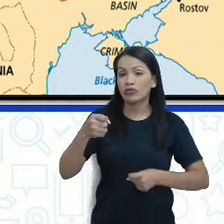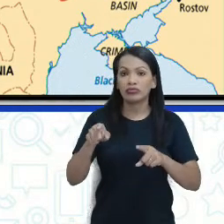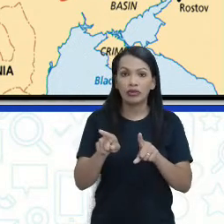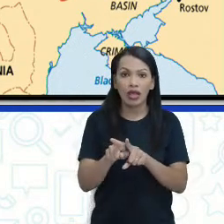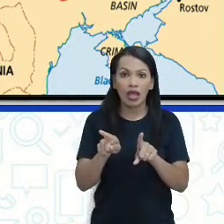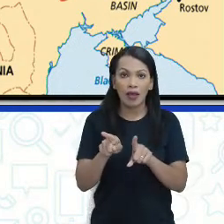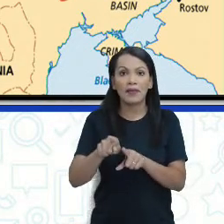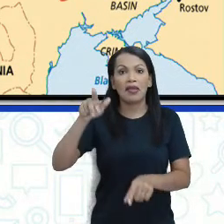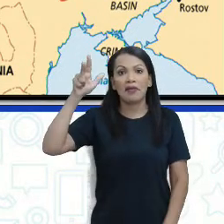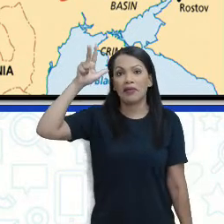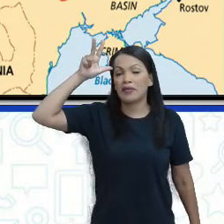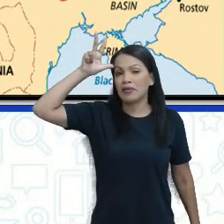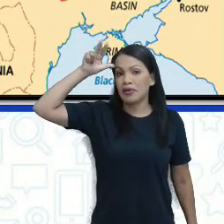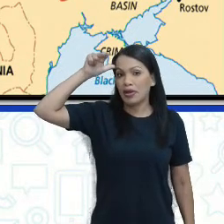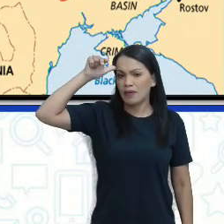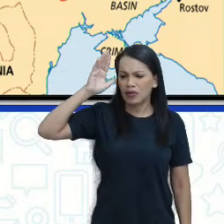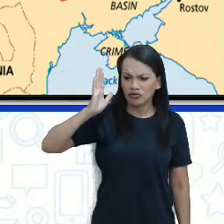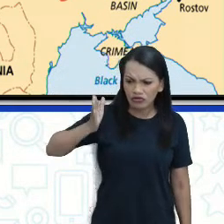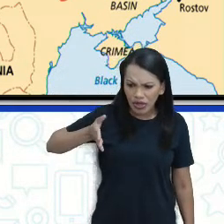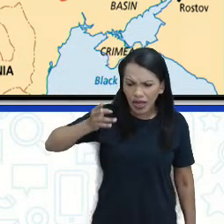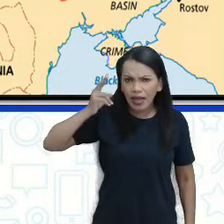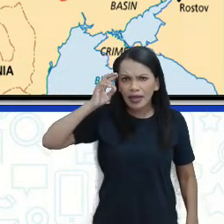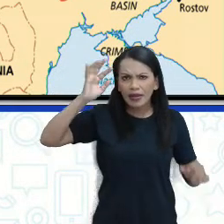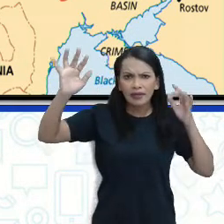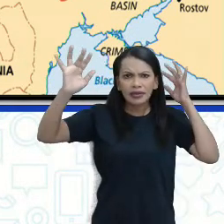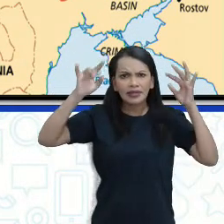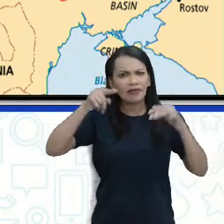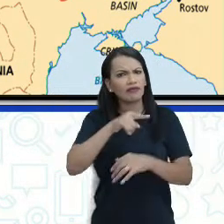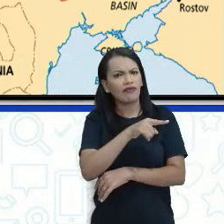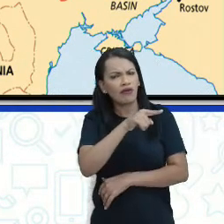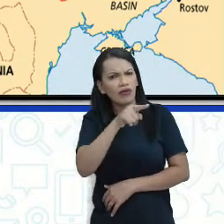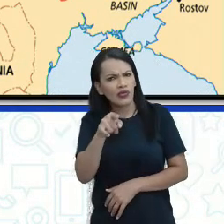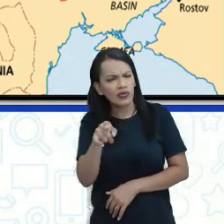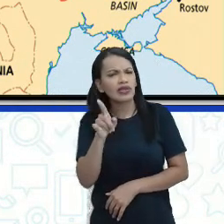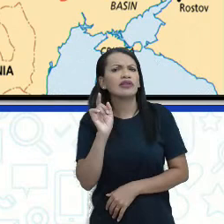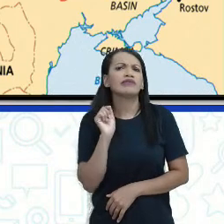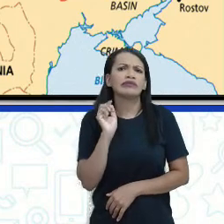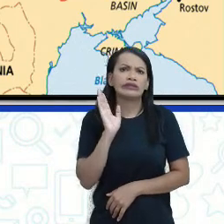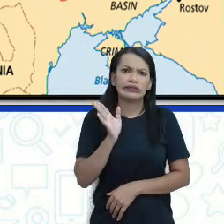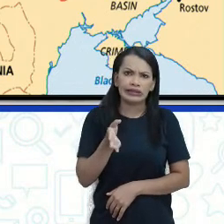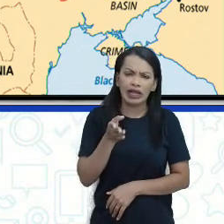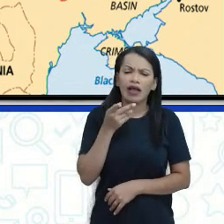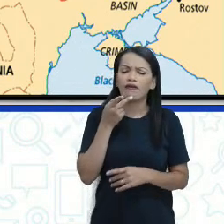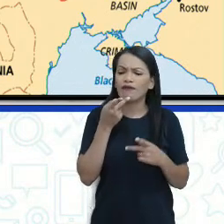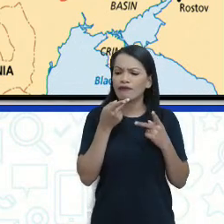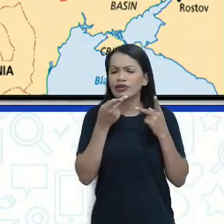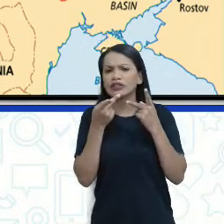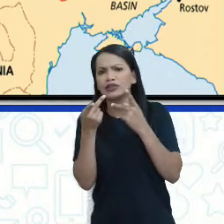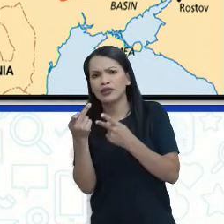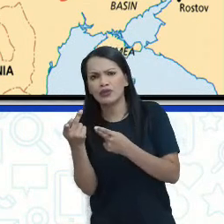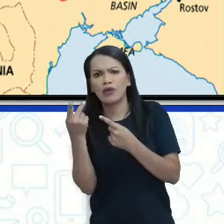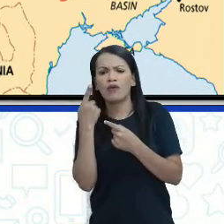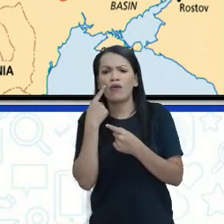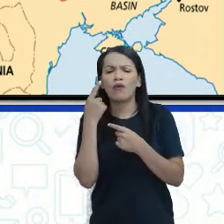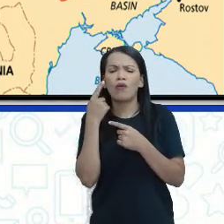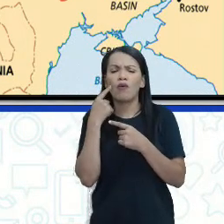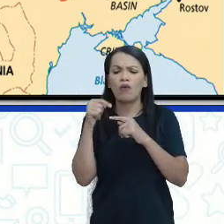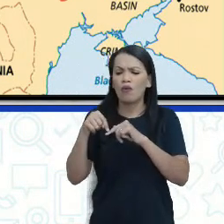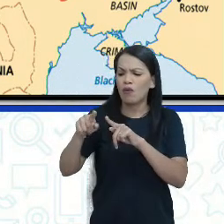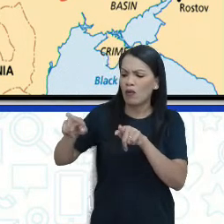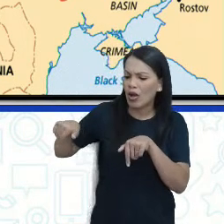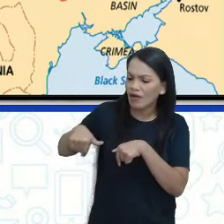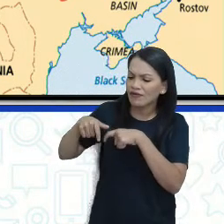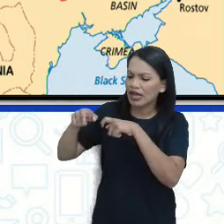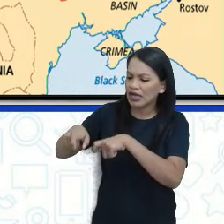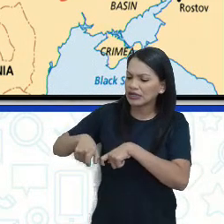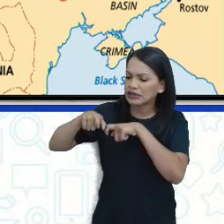cavalos. Então, já deu para imaginar. Imagina se você já visitou aí alguma fazenda, certo?